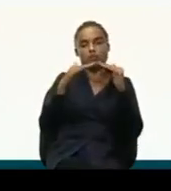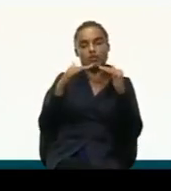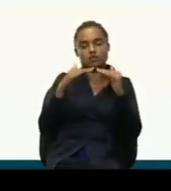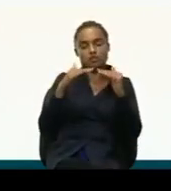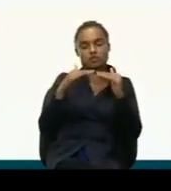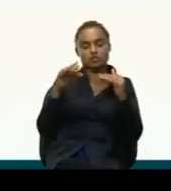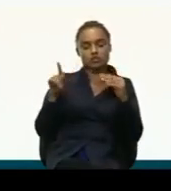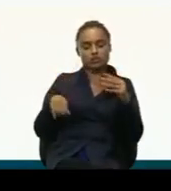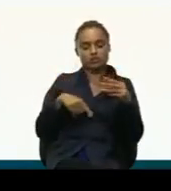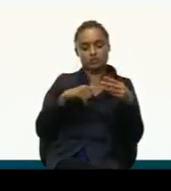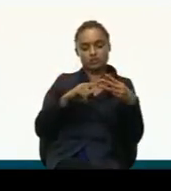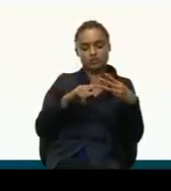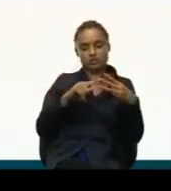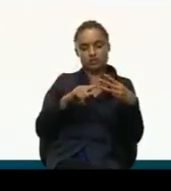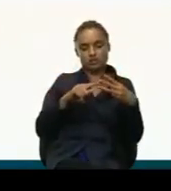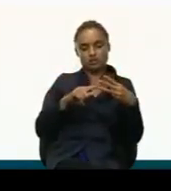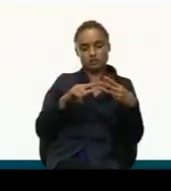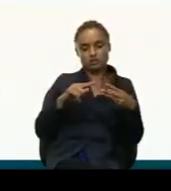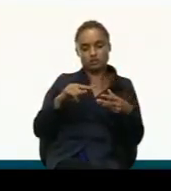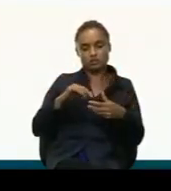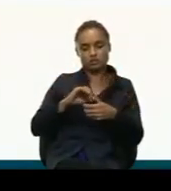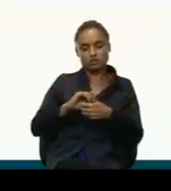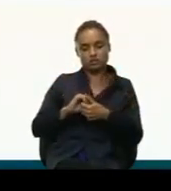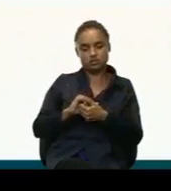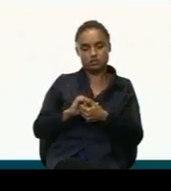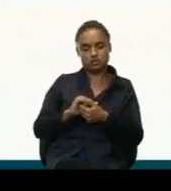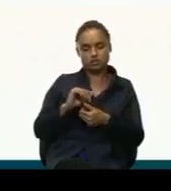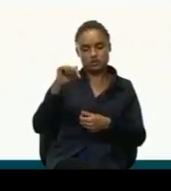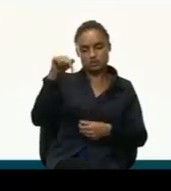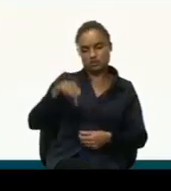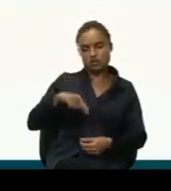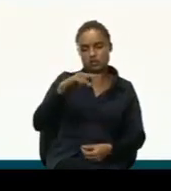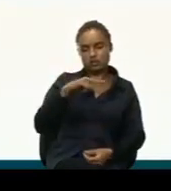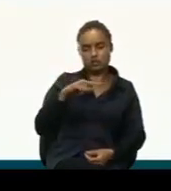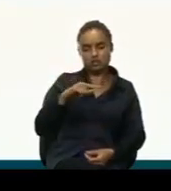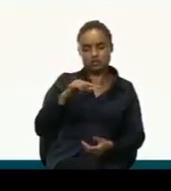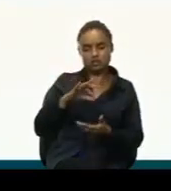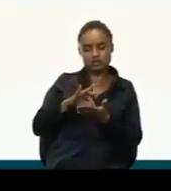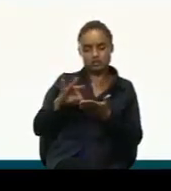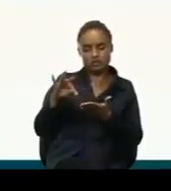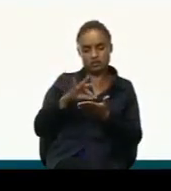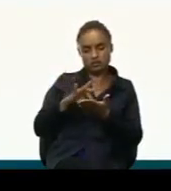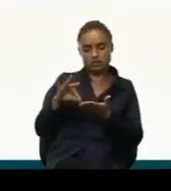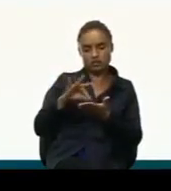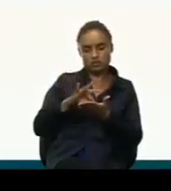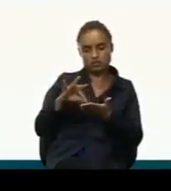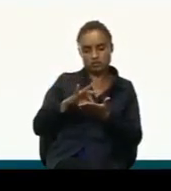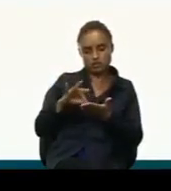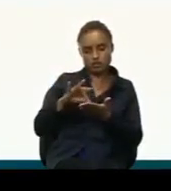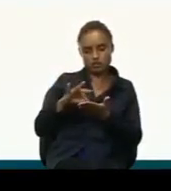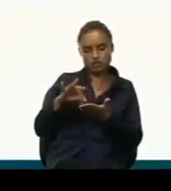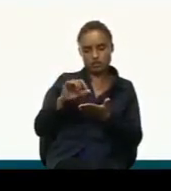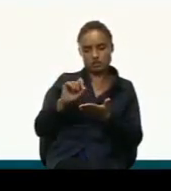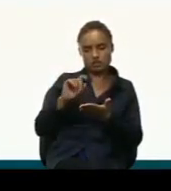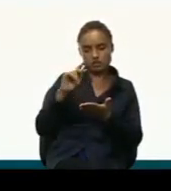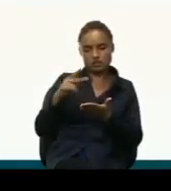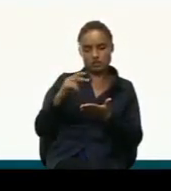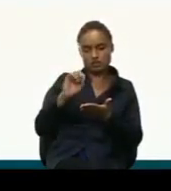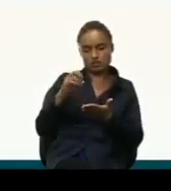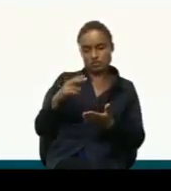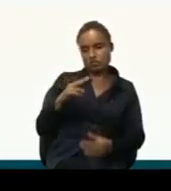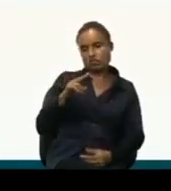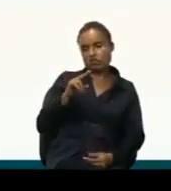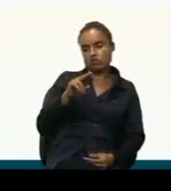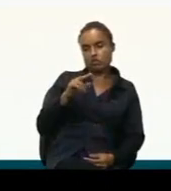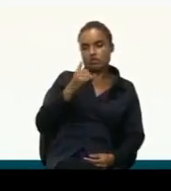Aquelas formas de cimbramento, elas estavam aqui. Aqui é um escritório, que é um container, basicamente um container.